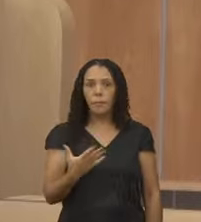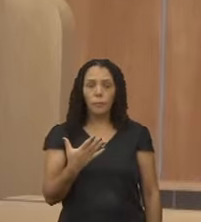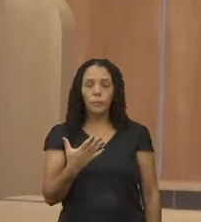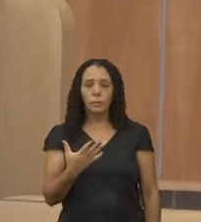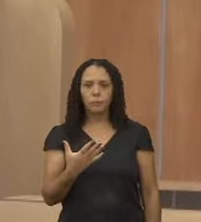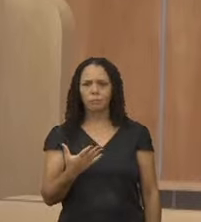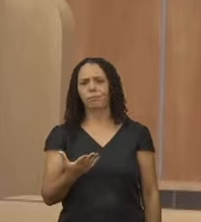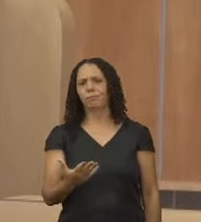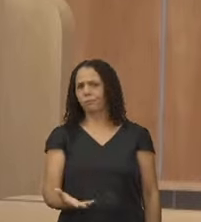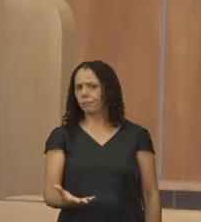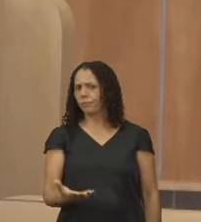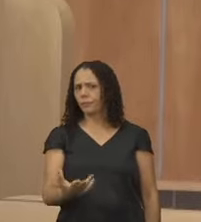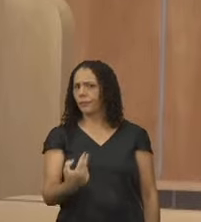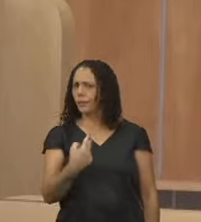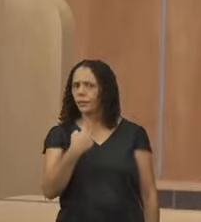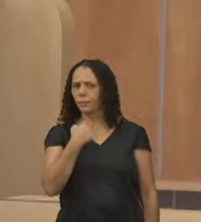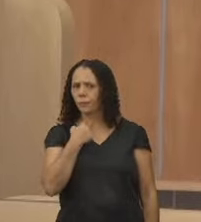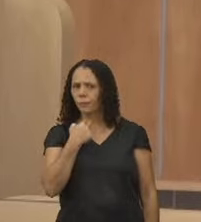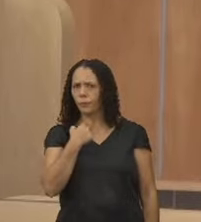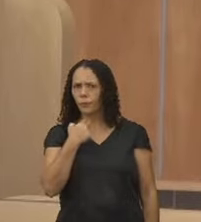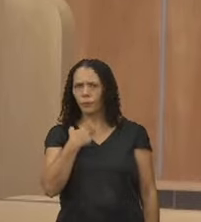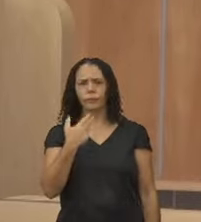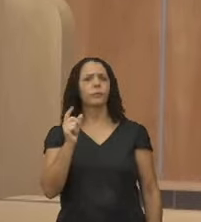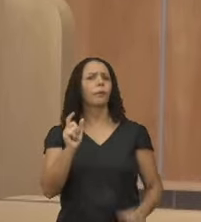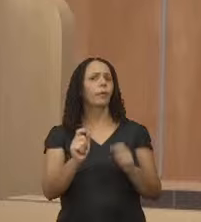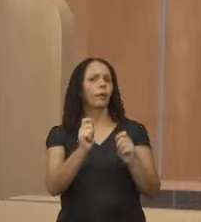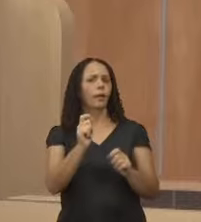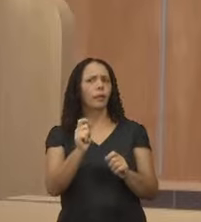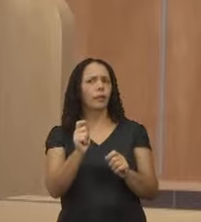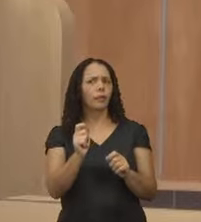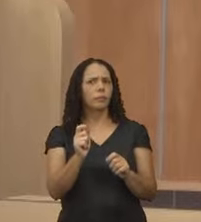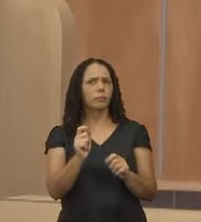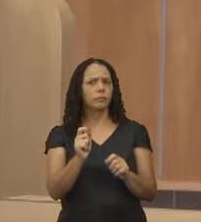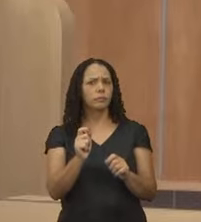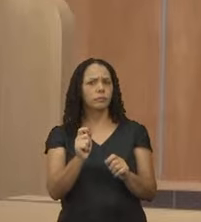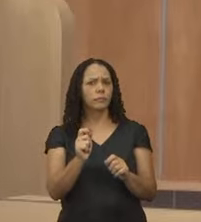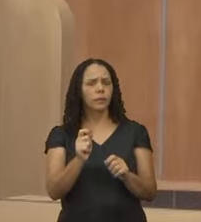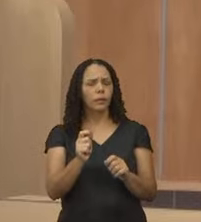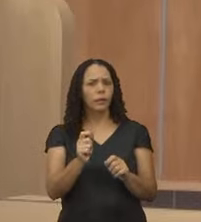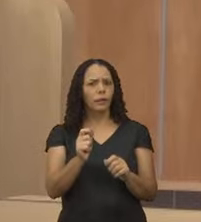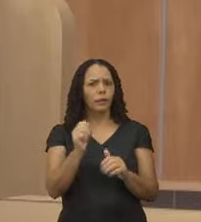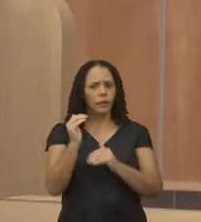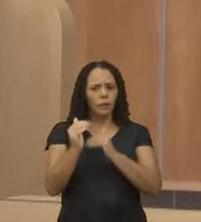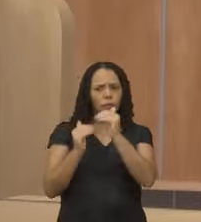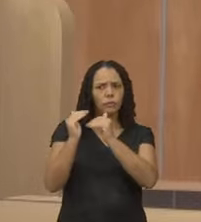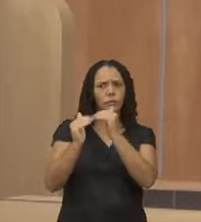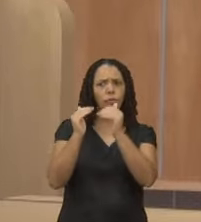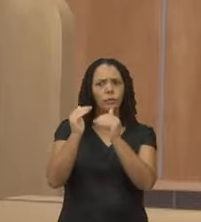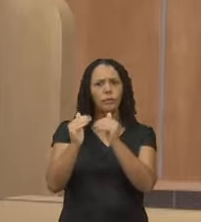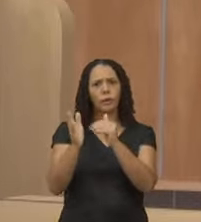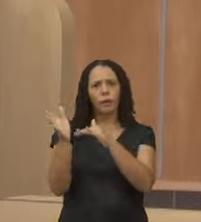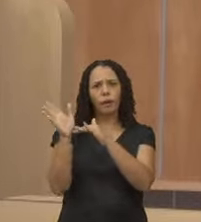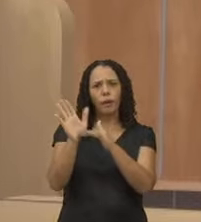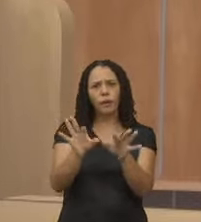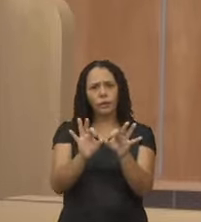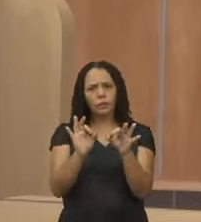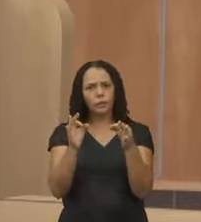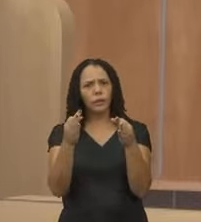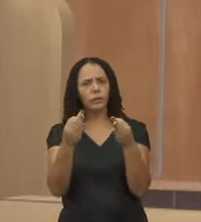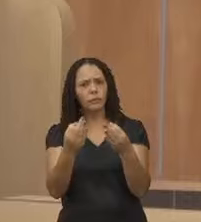Não dá para a gente não evoluir no sentido de ajudar as famílias que vêm de